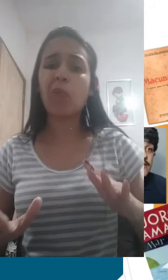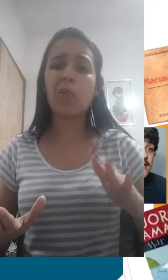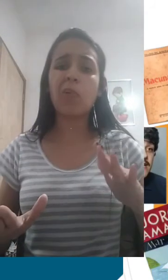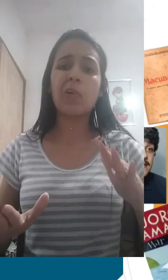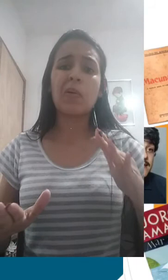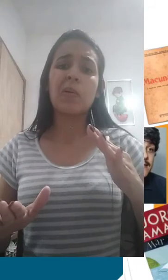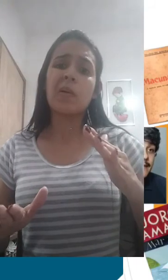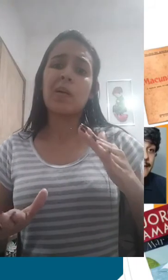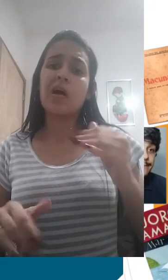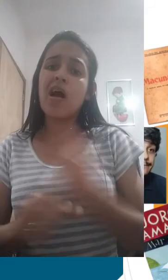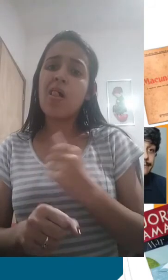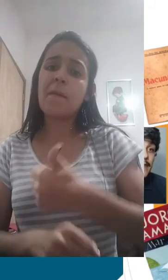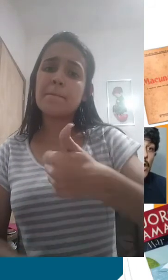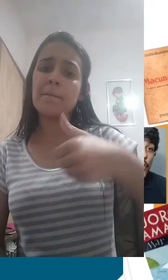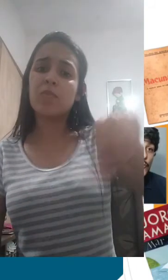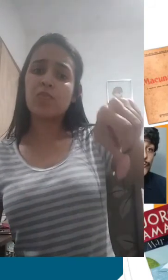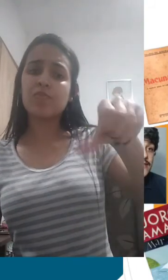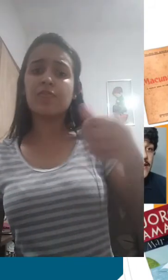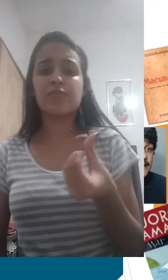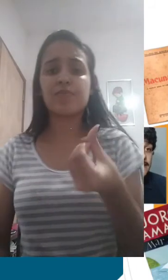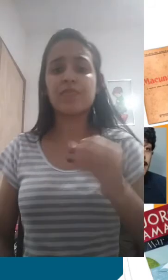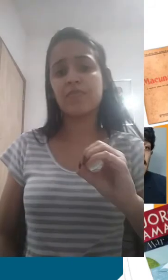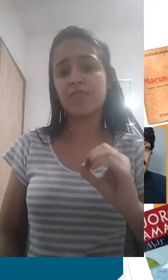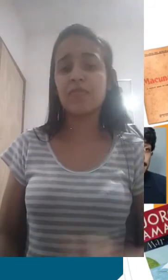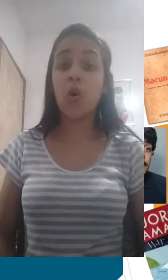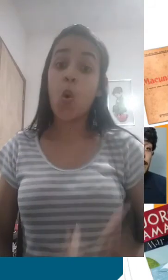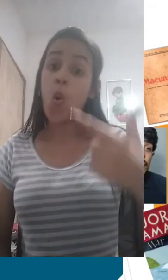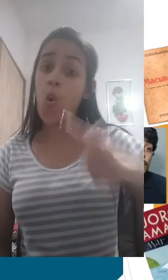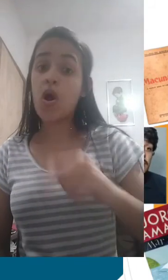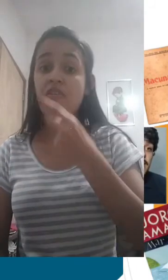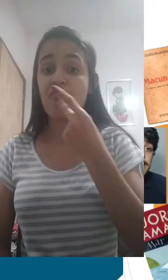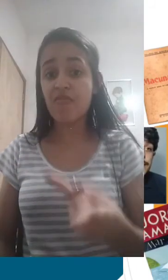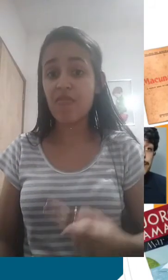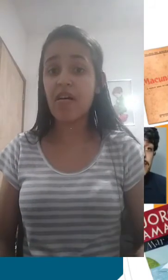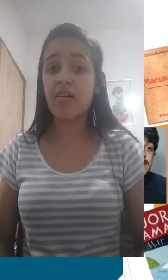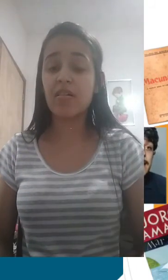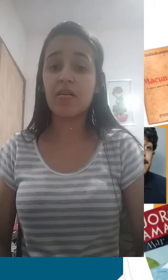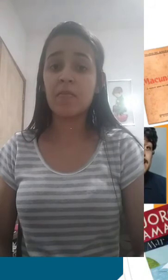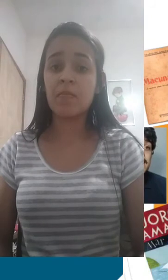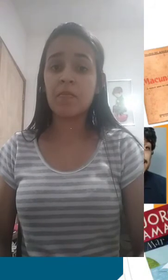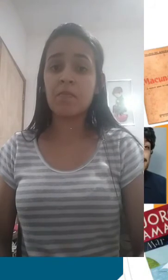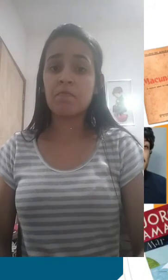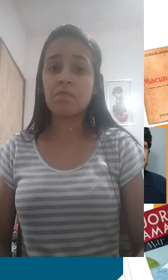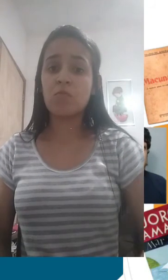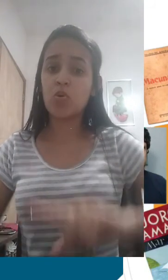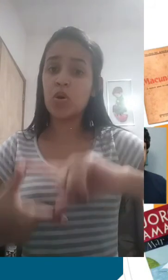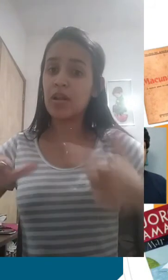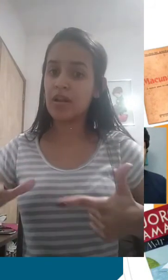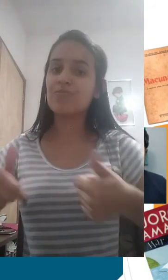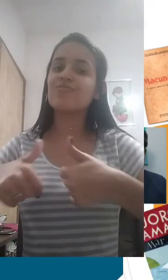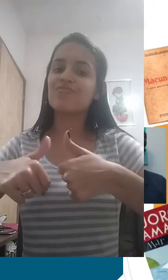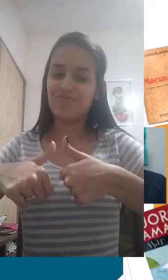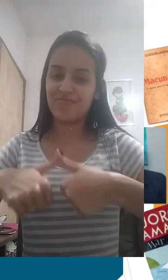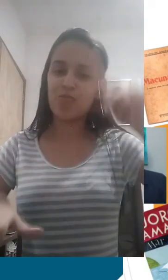1960. Outros ainda afirmam que o modernismo está presente até os dias